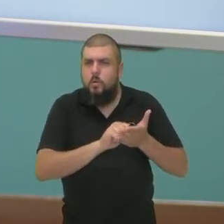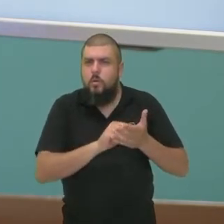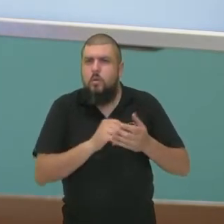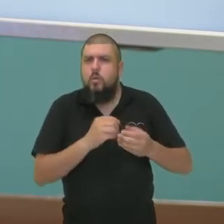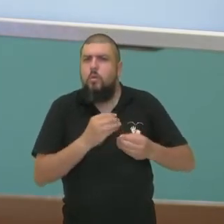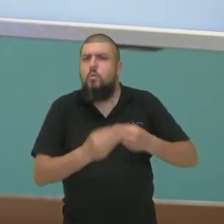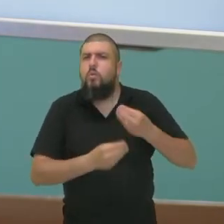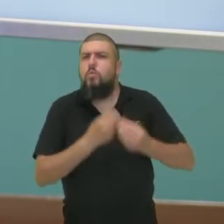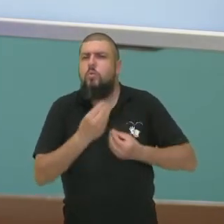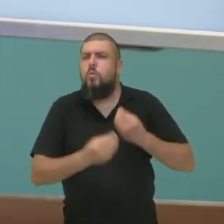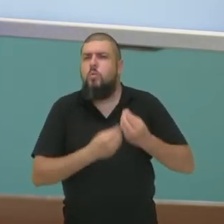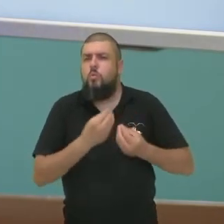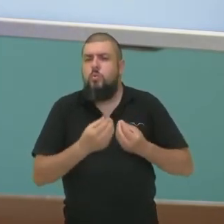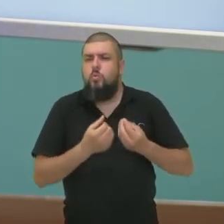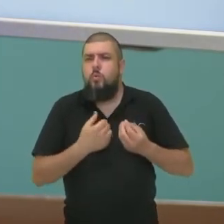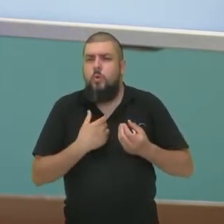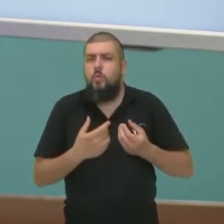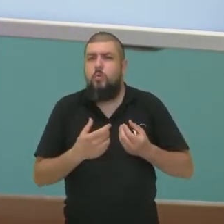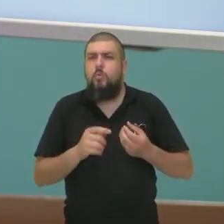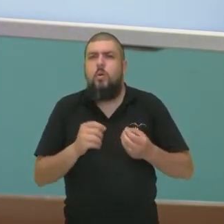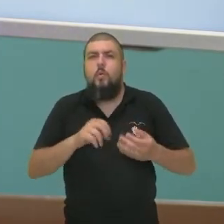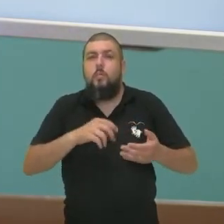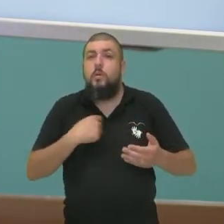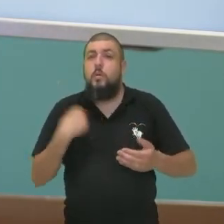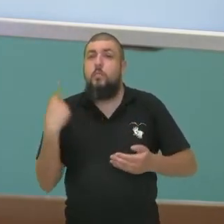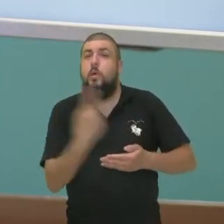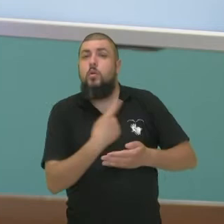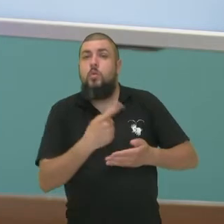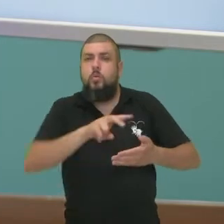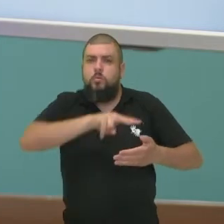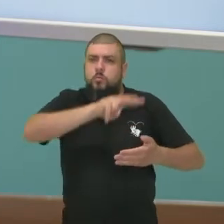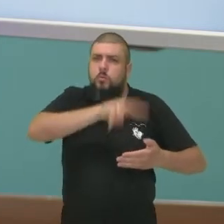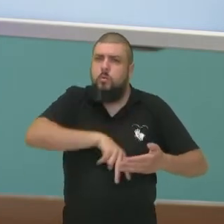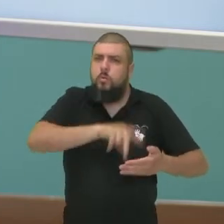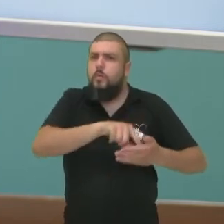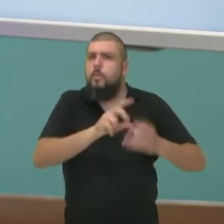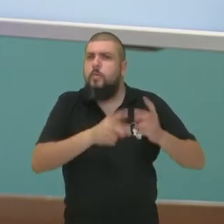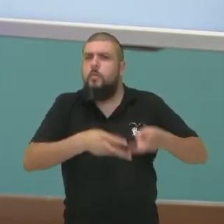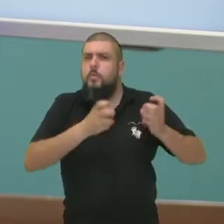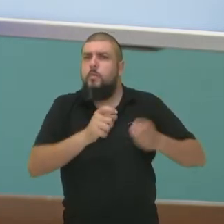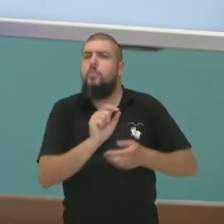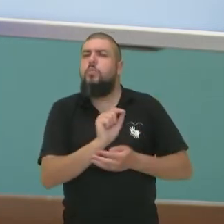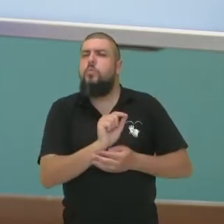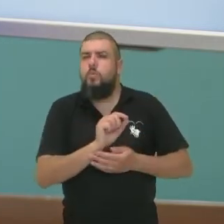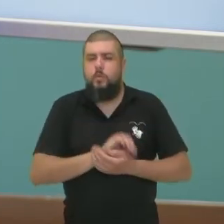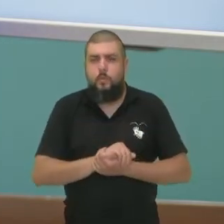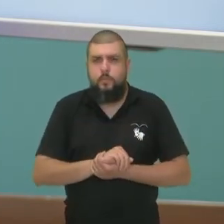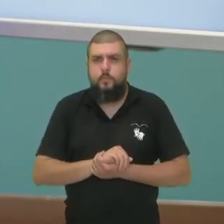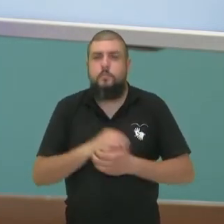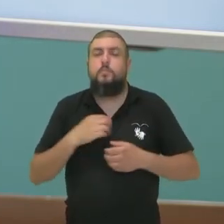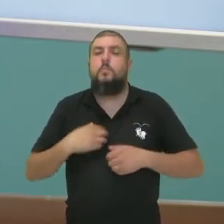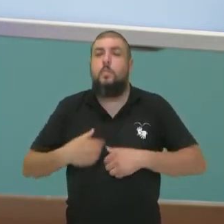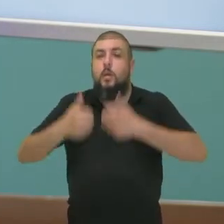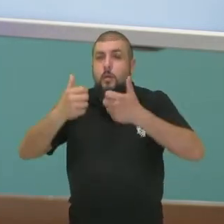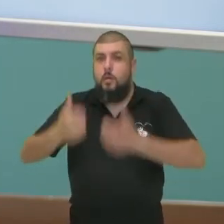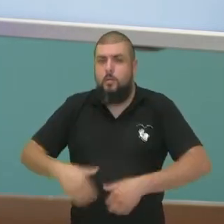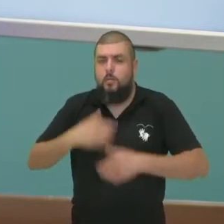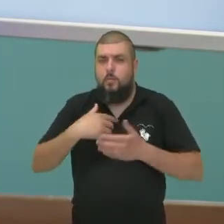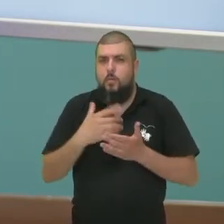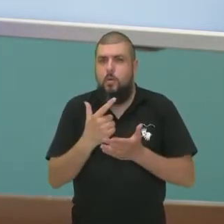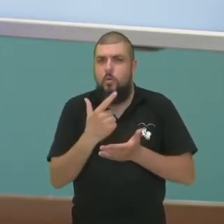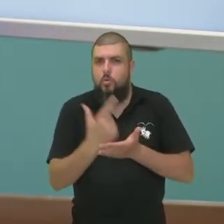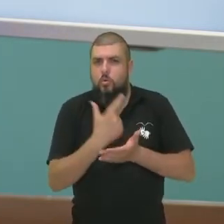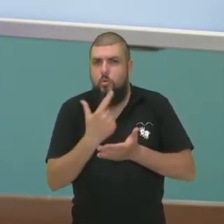que ele vai trazer para nós nessa resenha. Ele está falando, então, da obra Pequeno Príncipe,